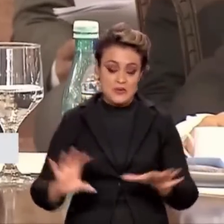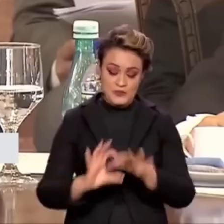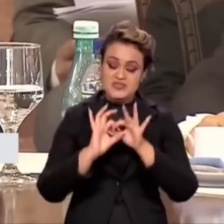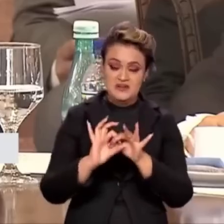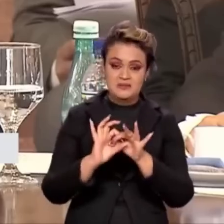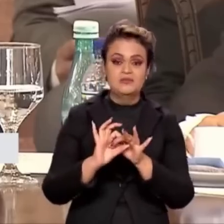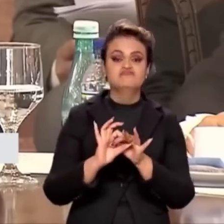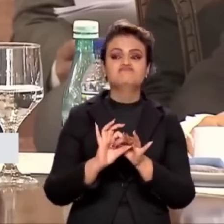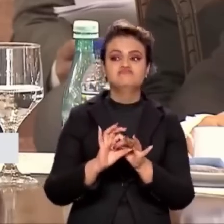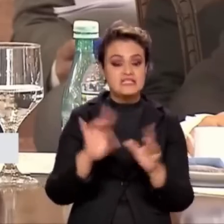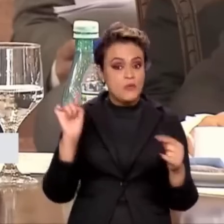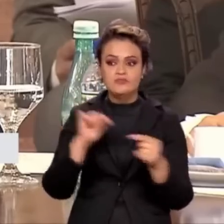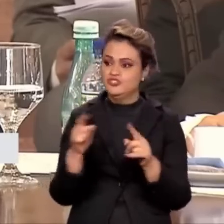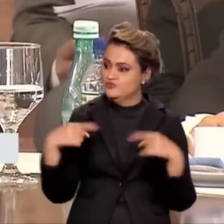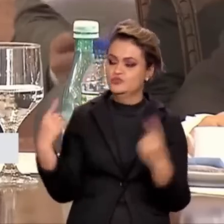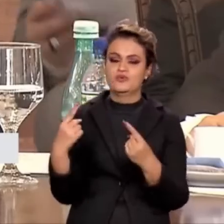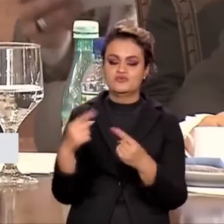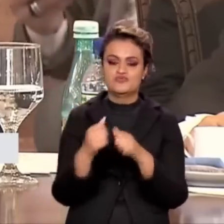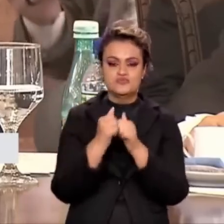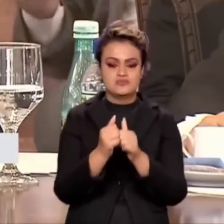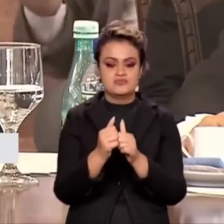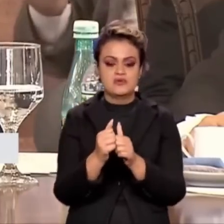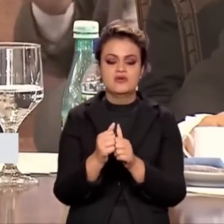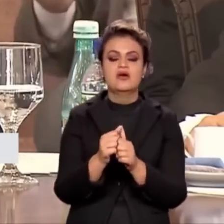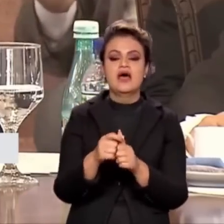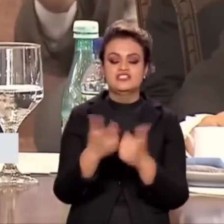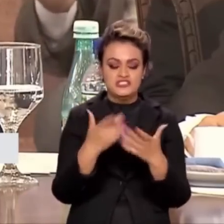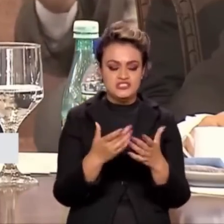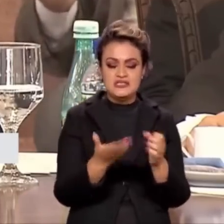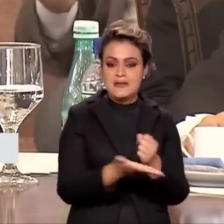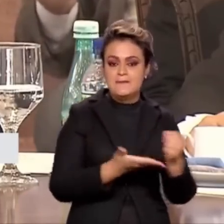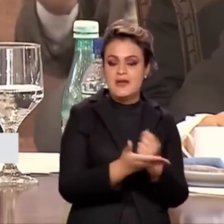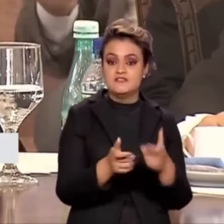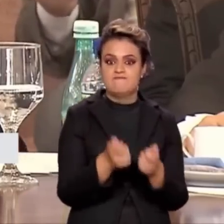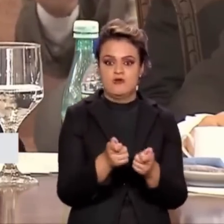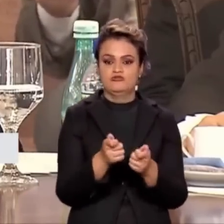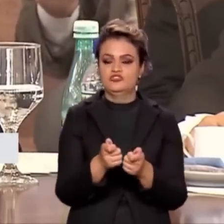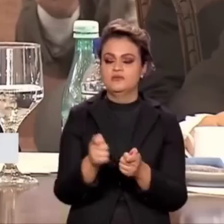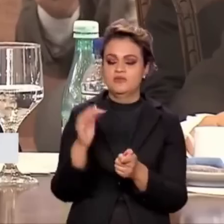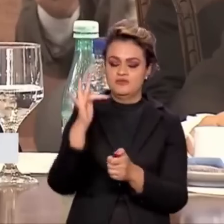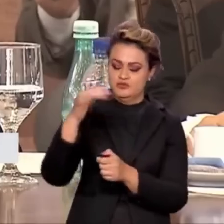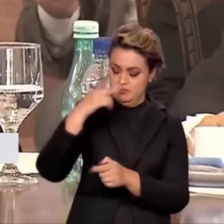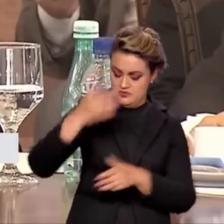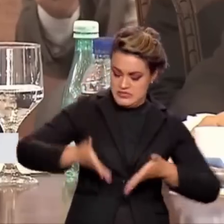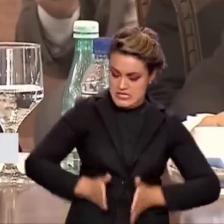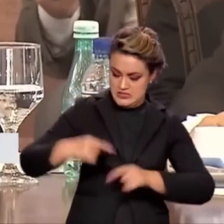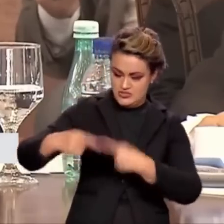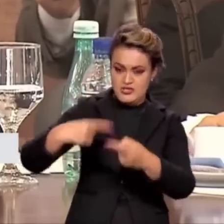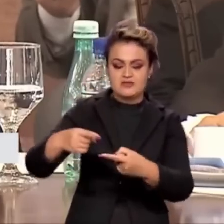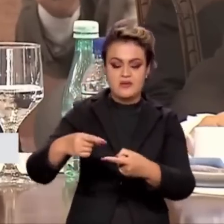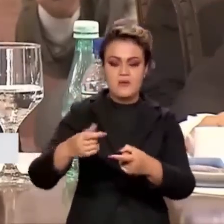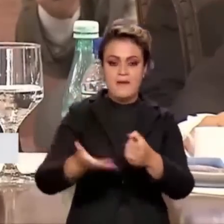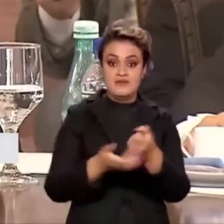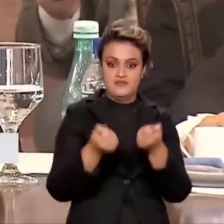o objetivo permanente de todos nós. Precisamos deixar raízes fortes para as futuras gerações.